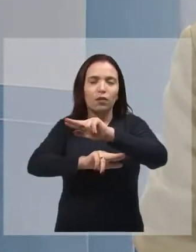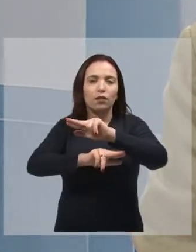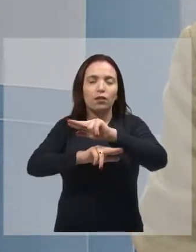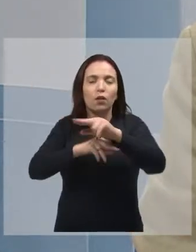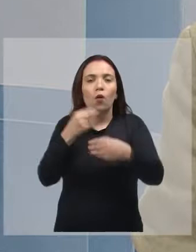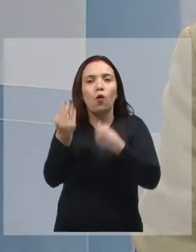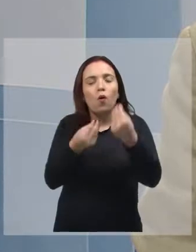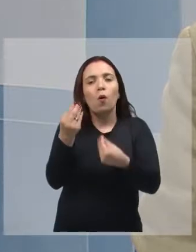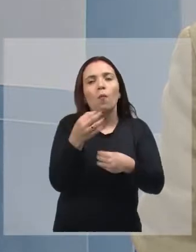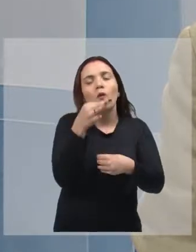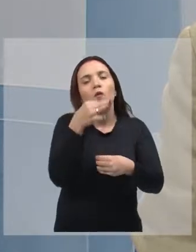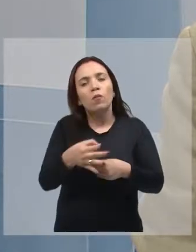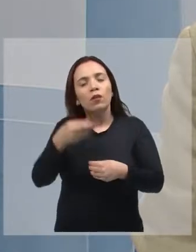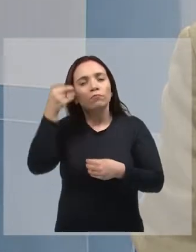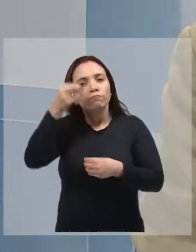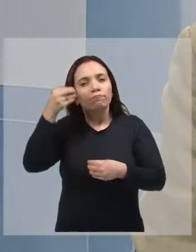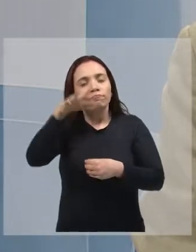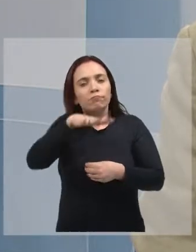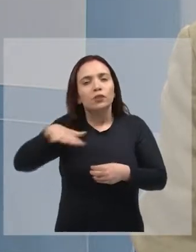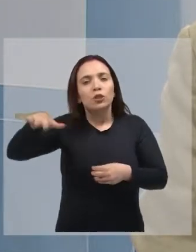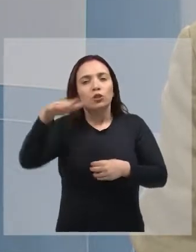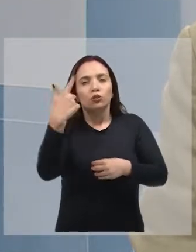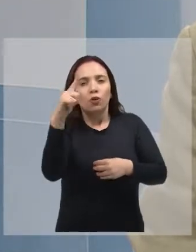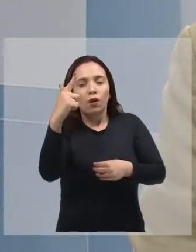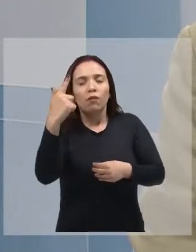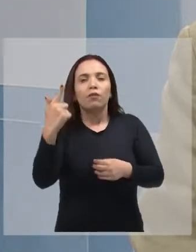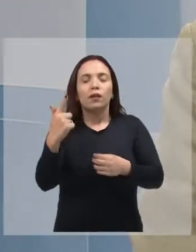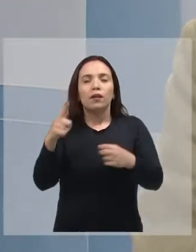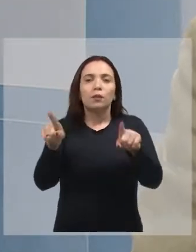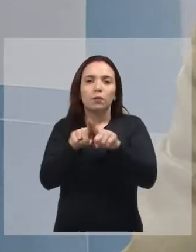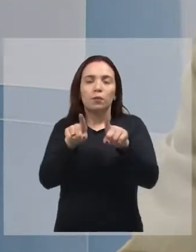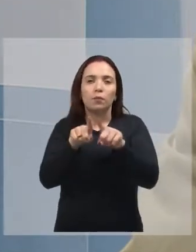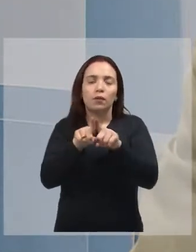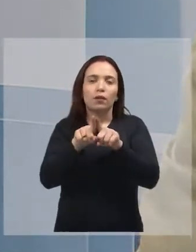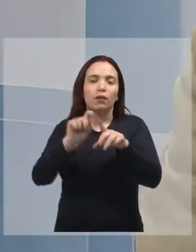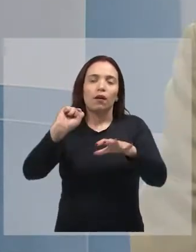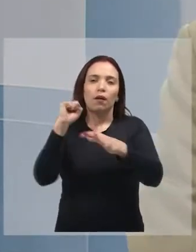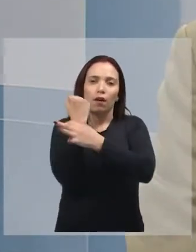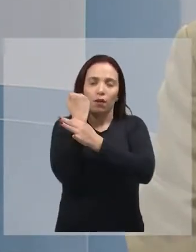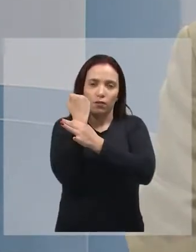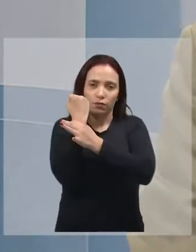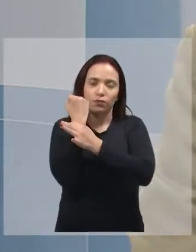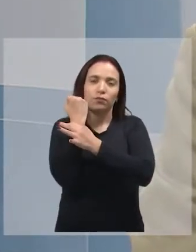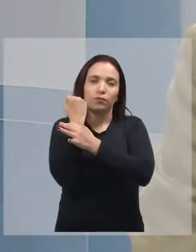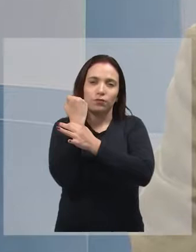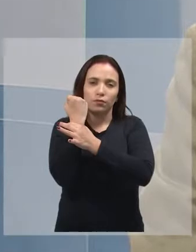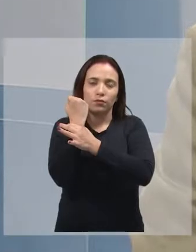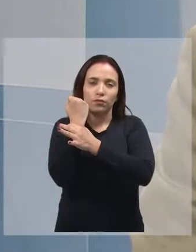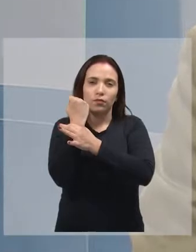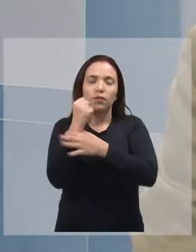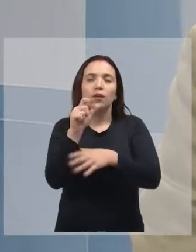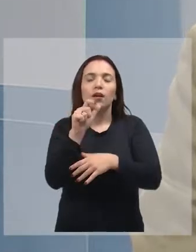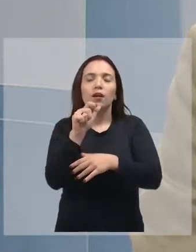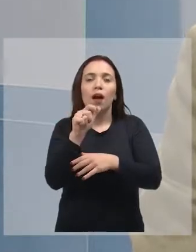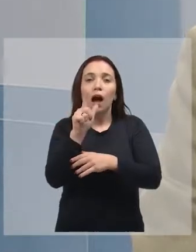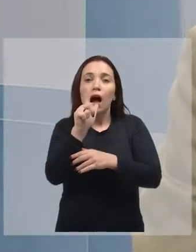ponto de vista geográfico, do ponto de vista da garantia, né, de volume de